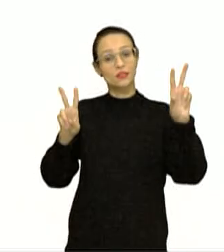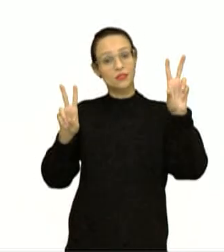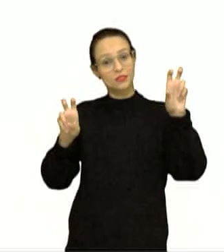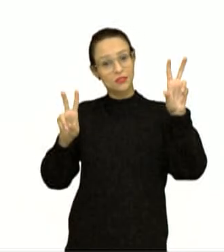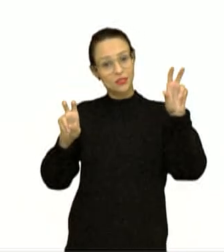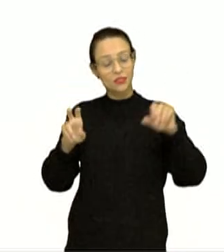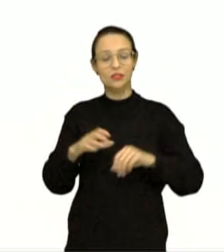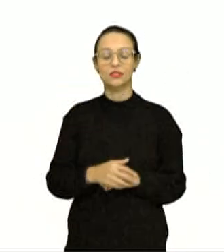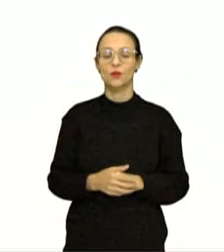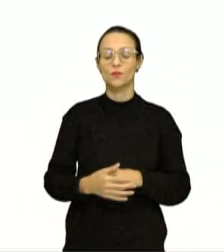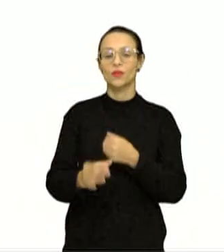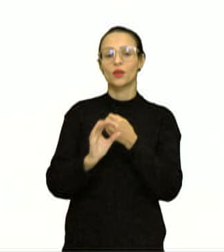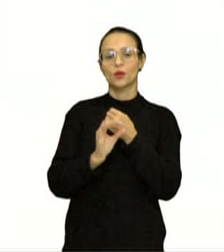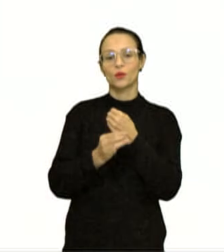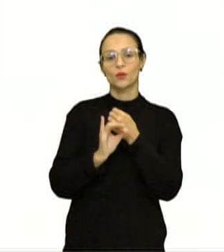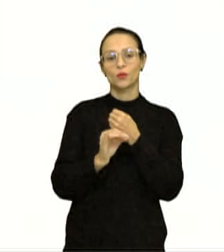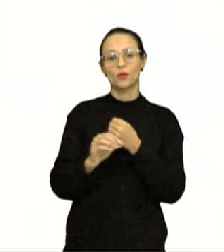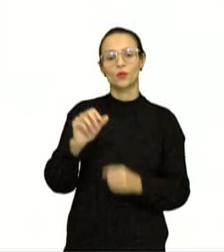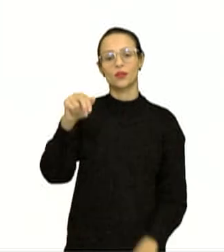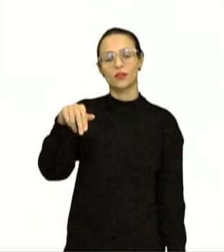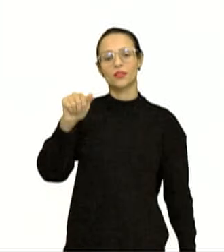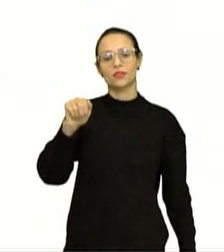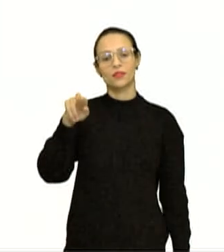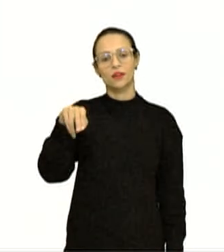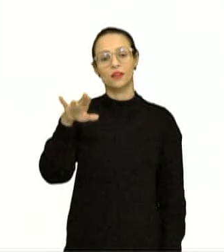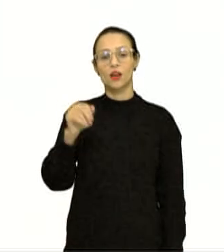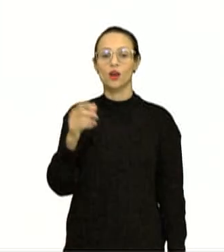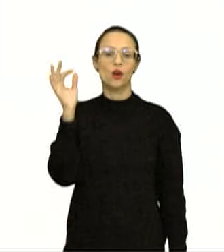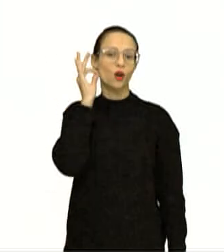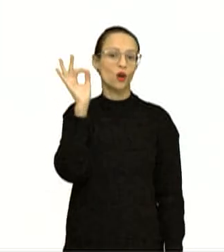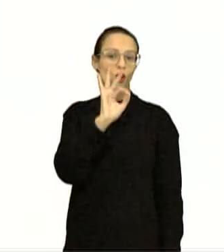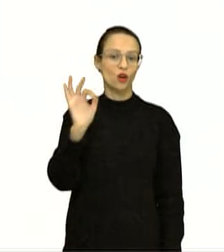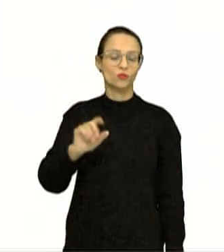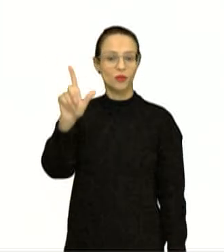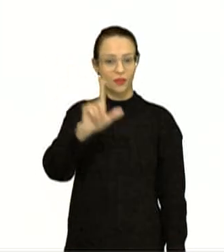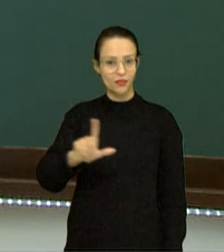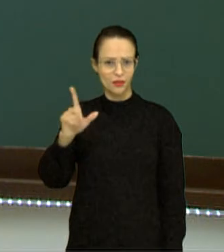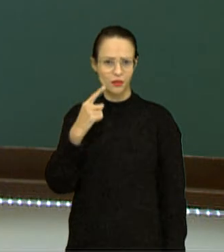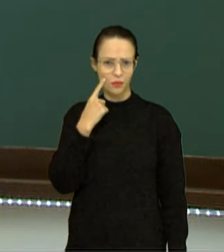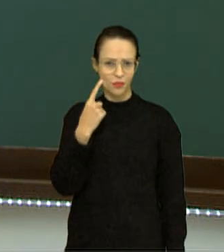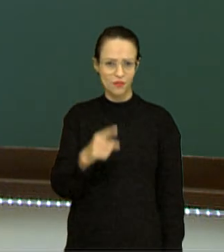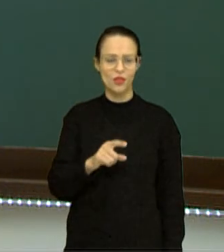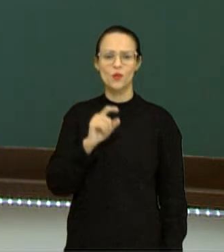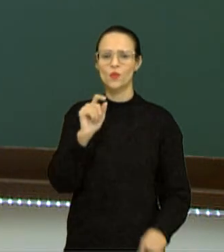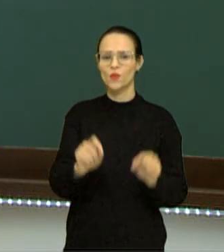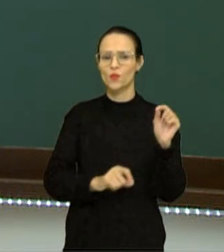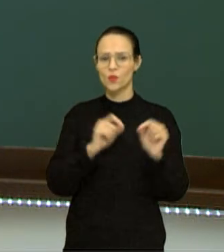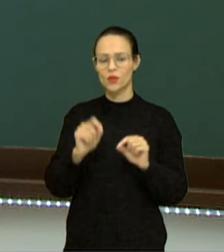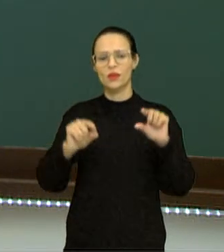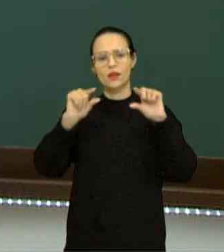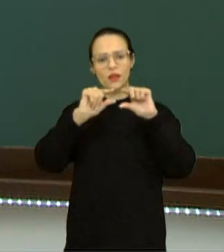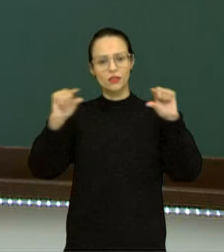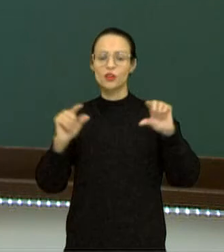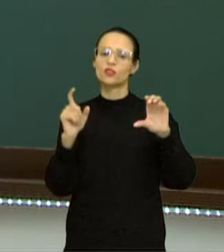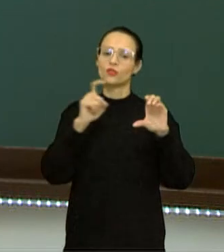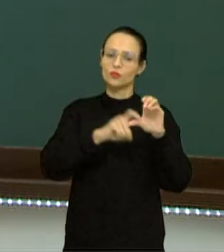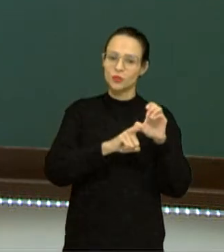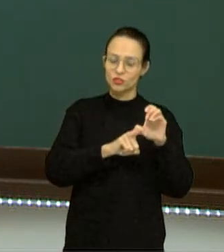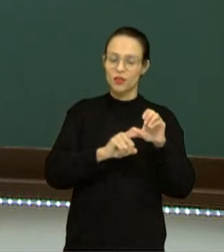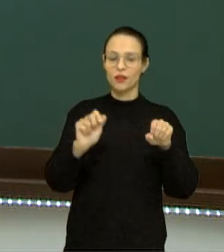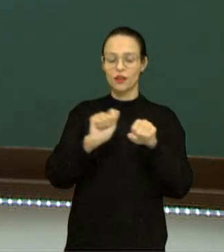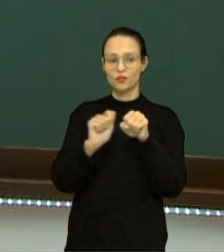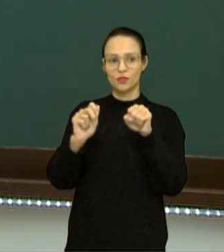As Crônicas de Nárnia, uma ótima literatura que iremos utilizar para ver a questão das orações subordinadas